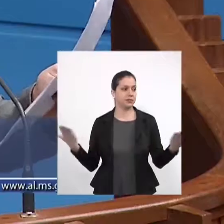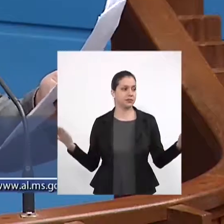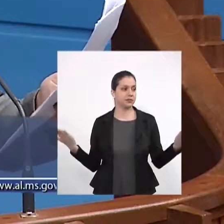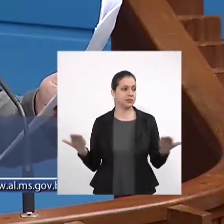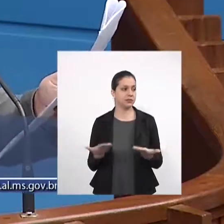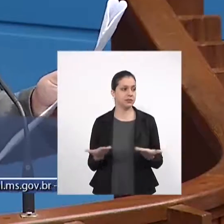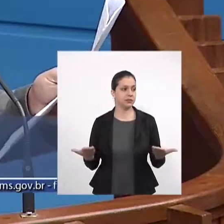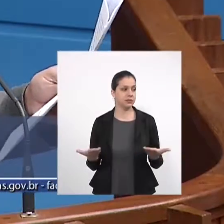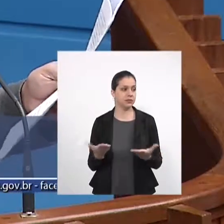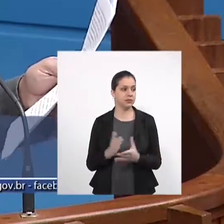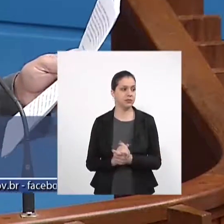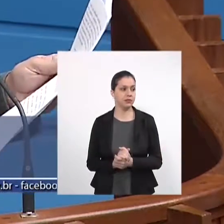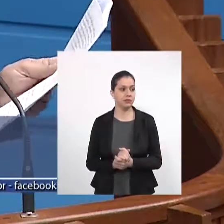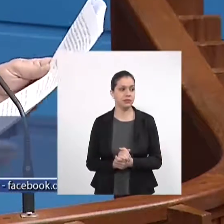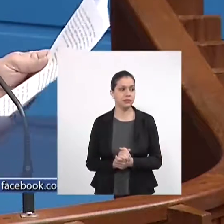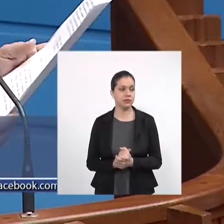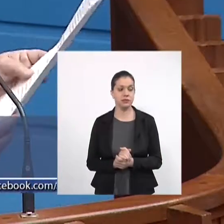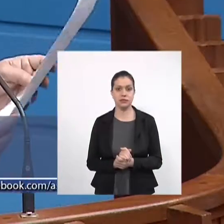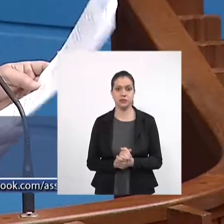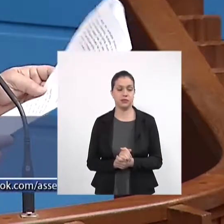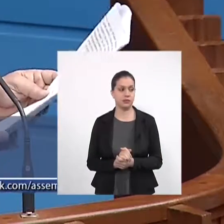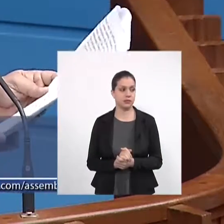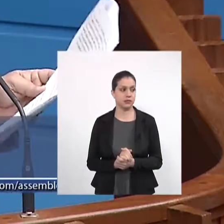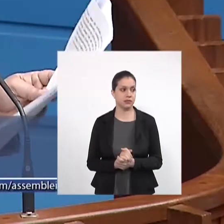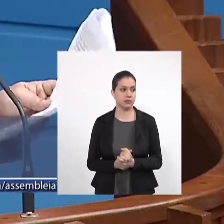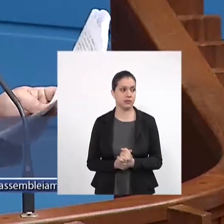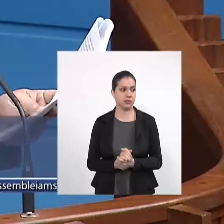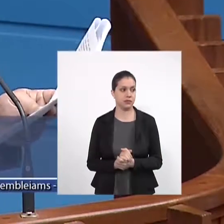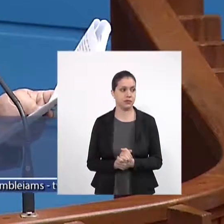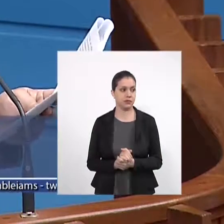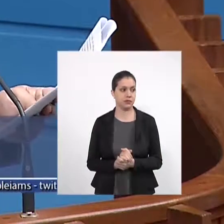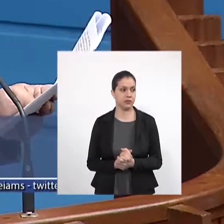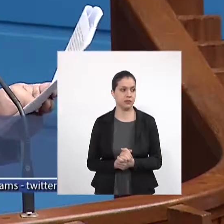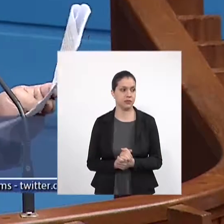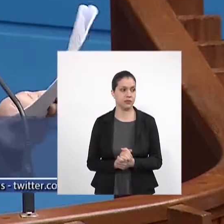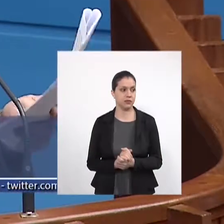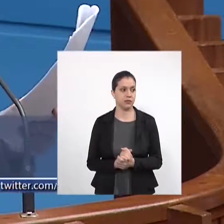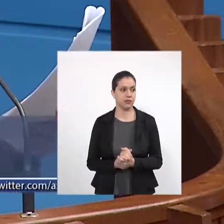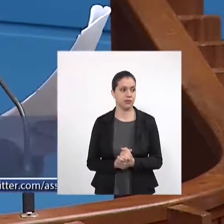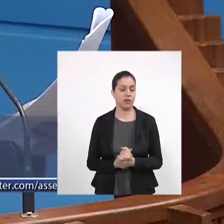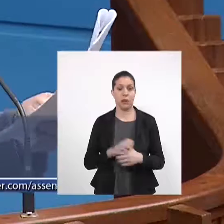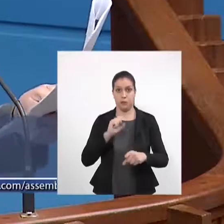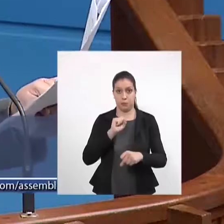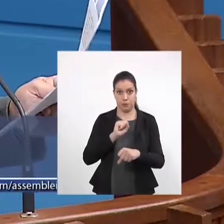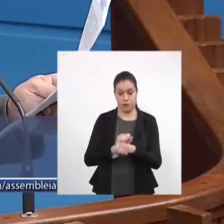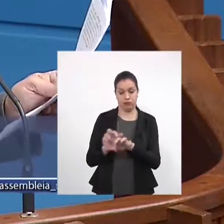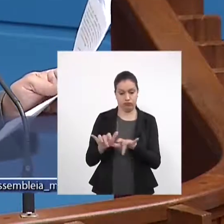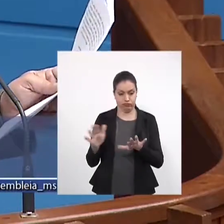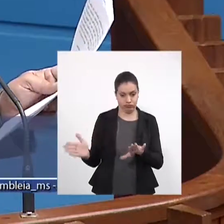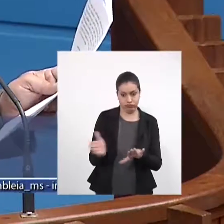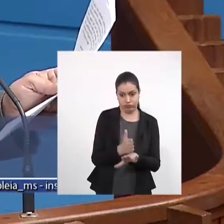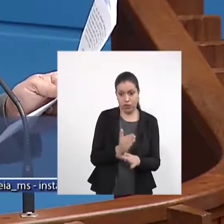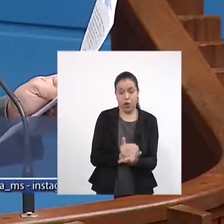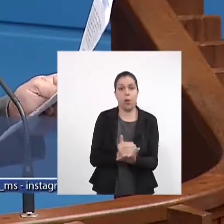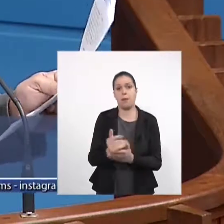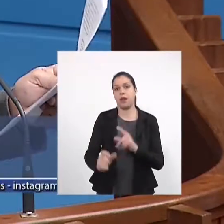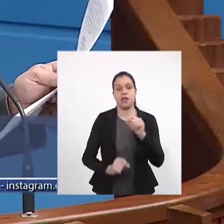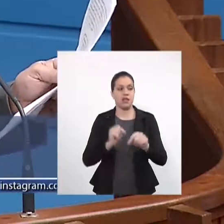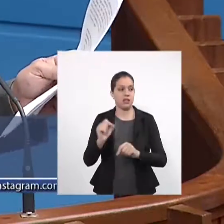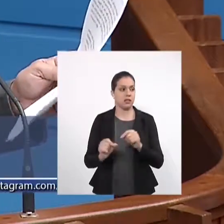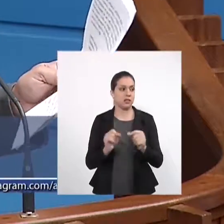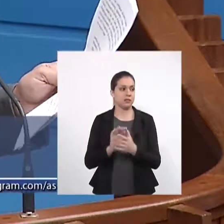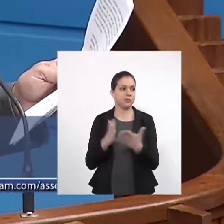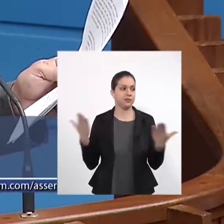a velha tipografia e iniciar a era dos computadores. O mesmo Vander Verão, o menino